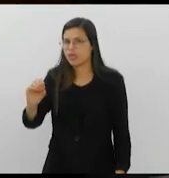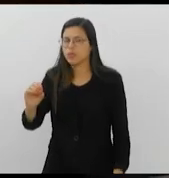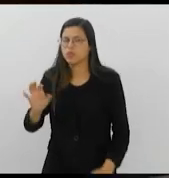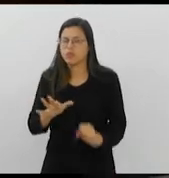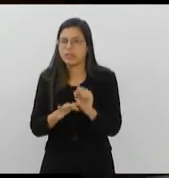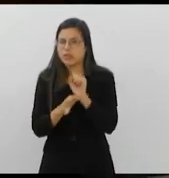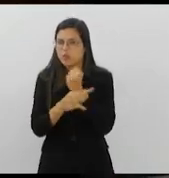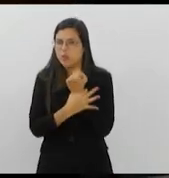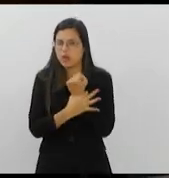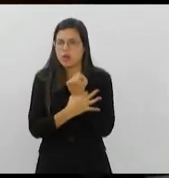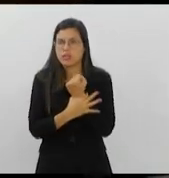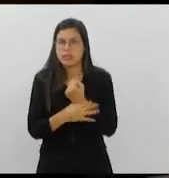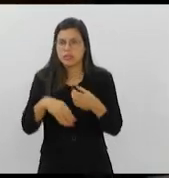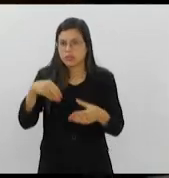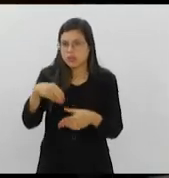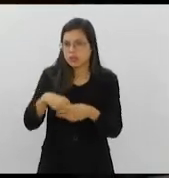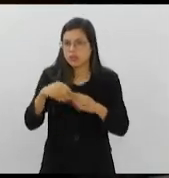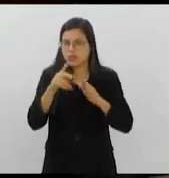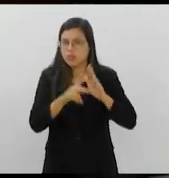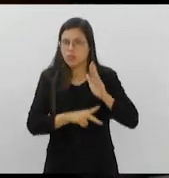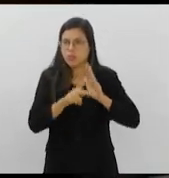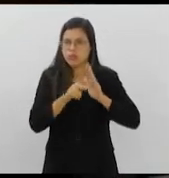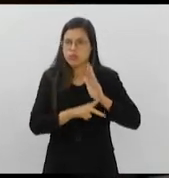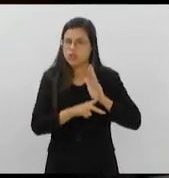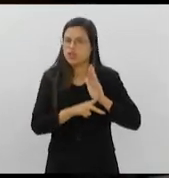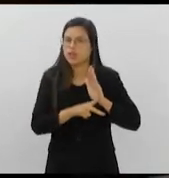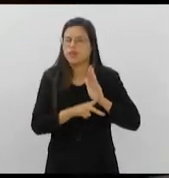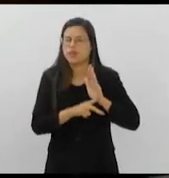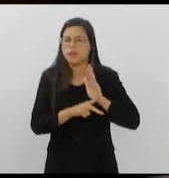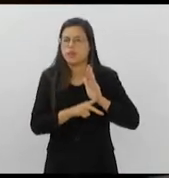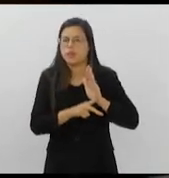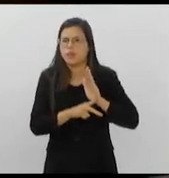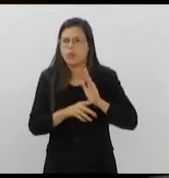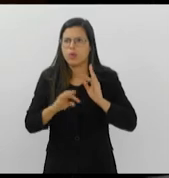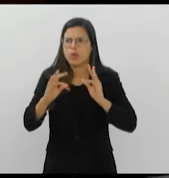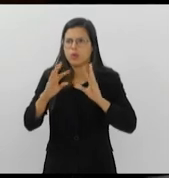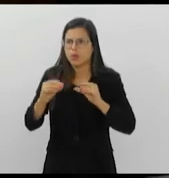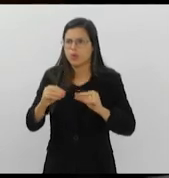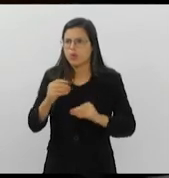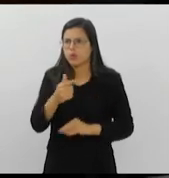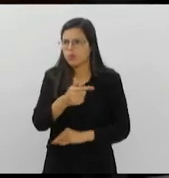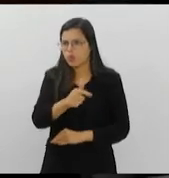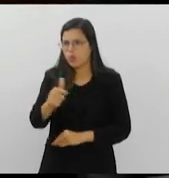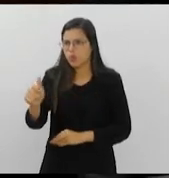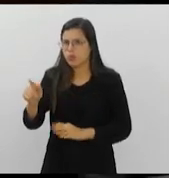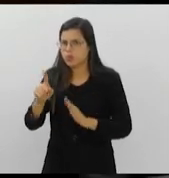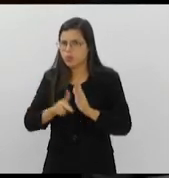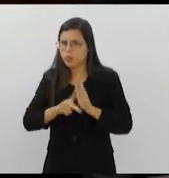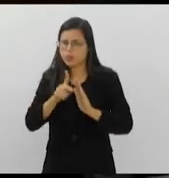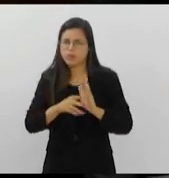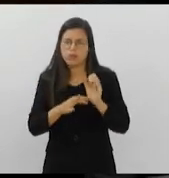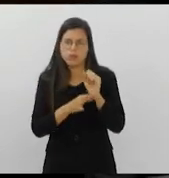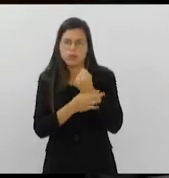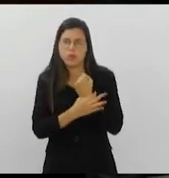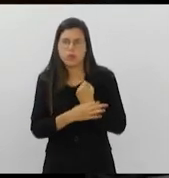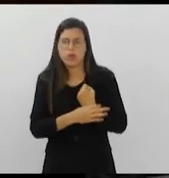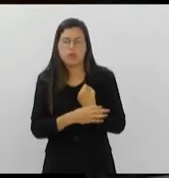um projeto que compunha um projeto como um todo, todos os projetos hoje de segurança presente espalhados pelo Estado do